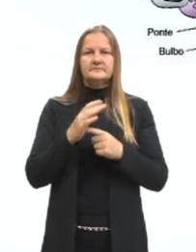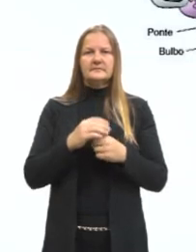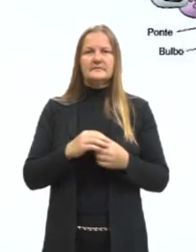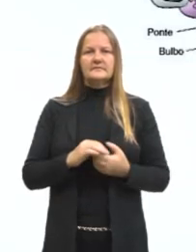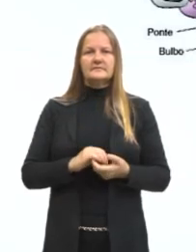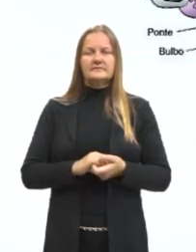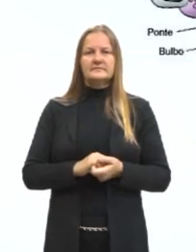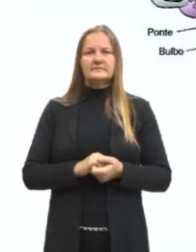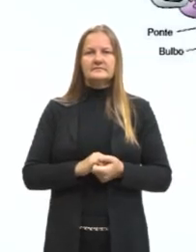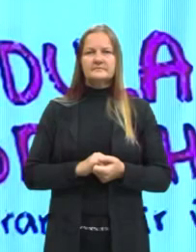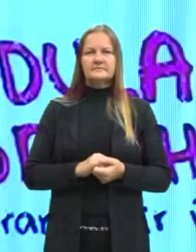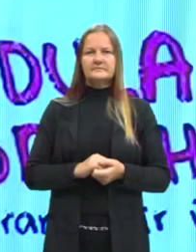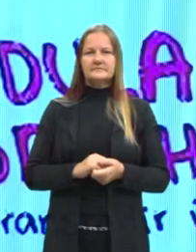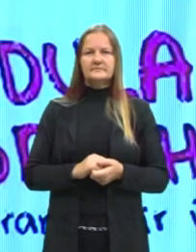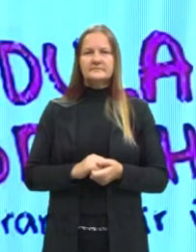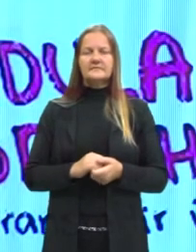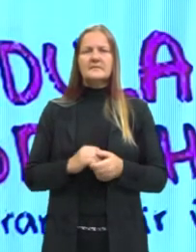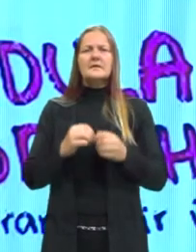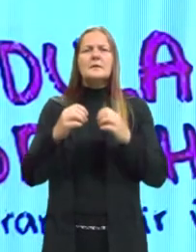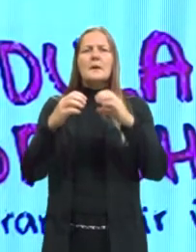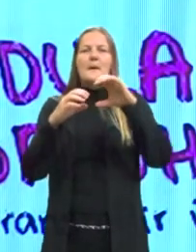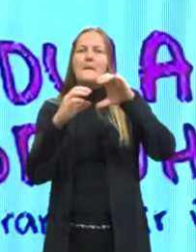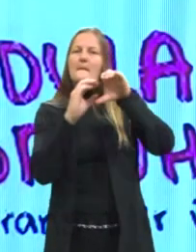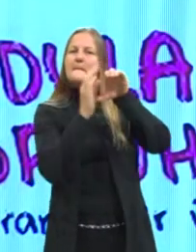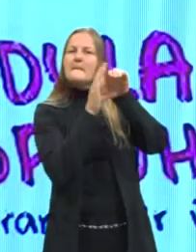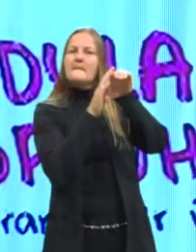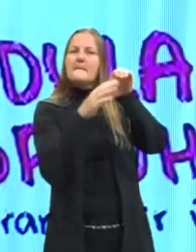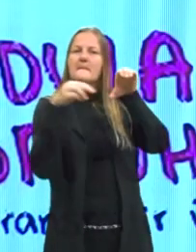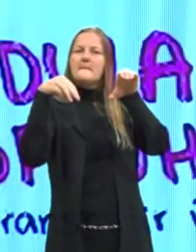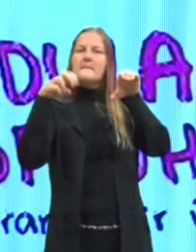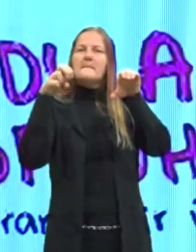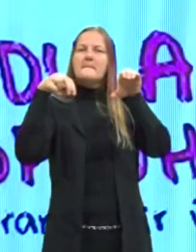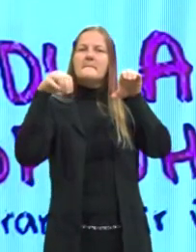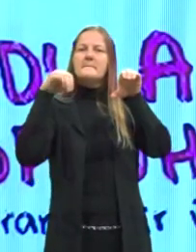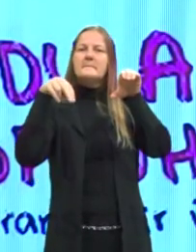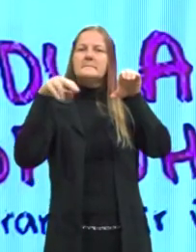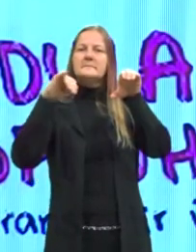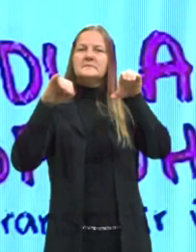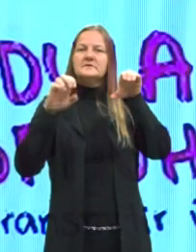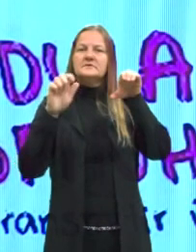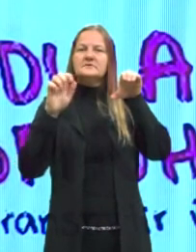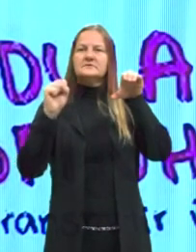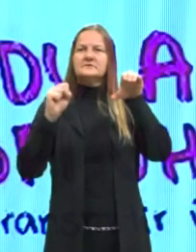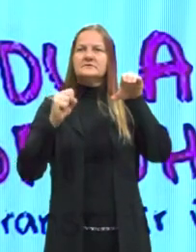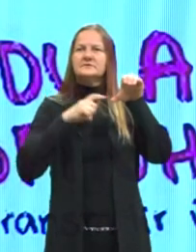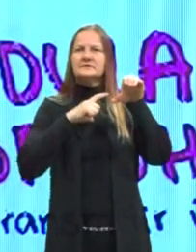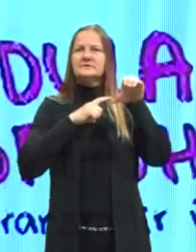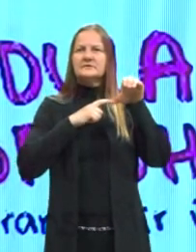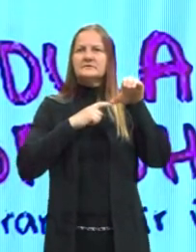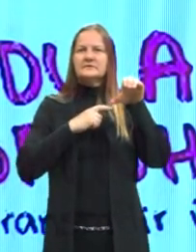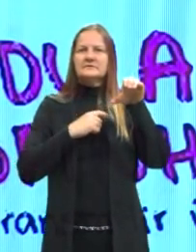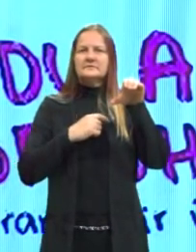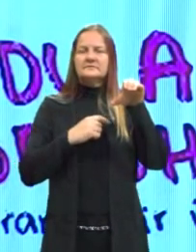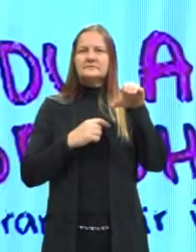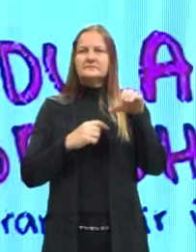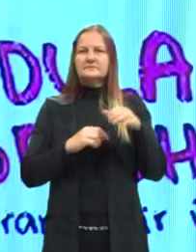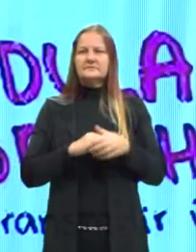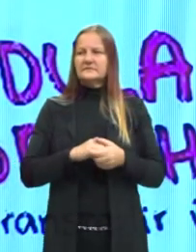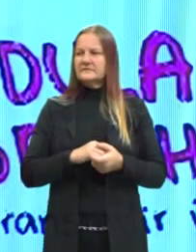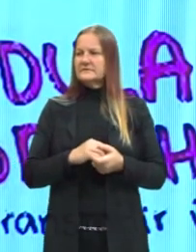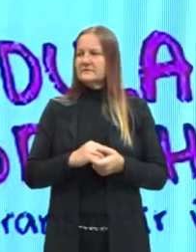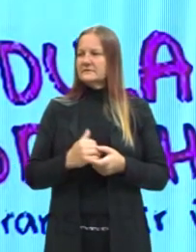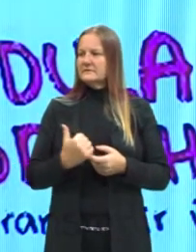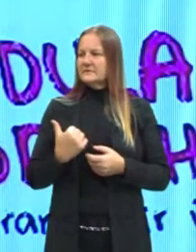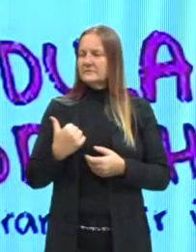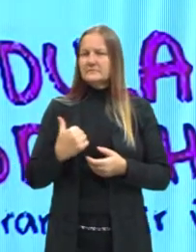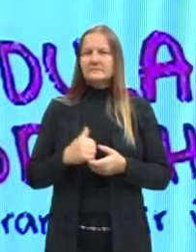as meninges elas são membranas que protegem o encéfalo EA medula tá então temos três